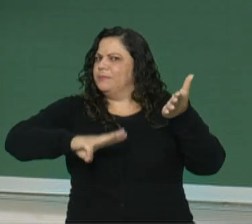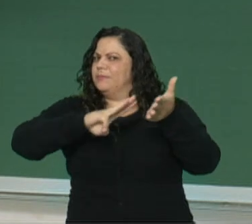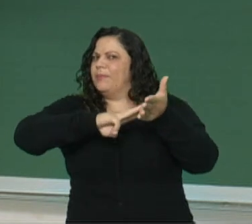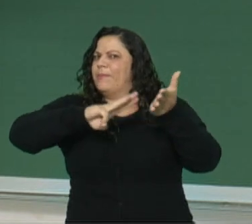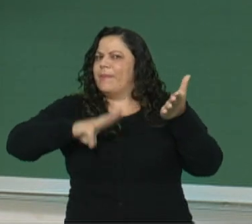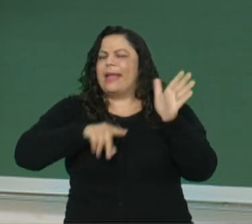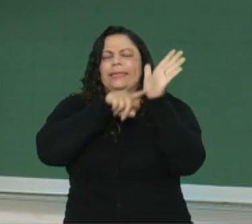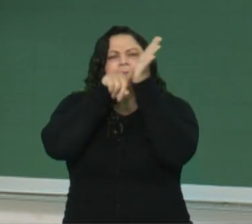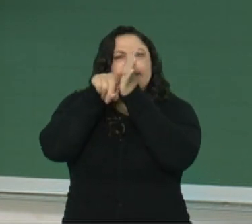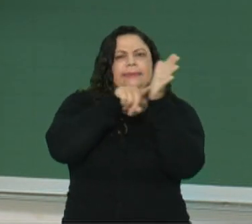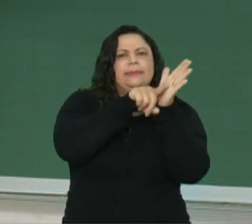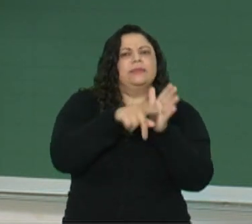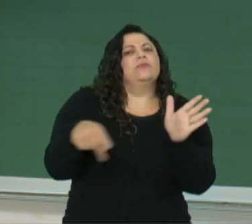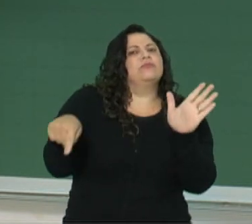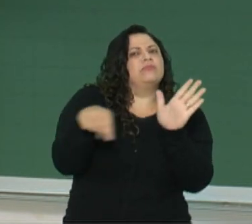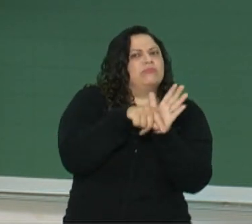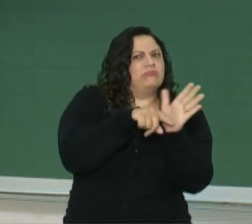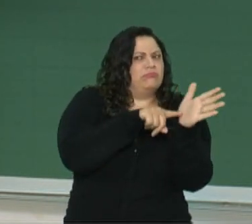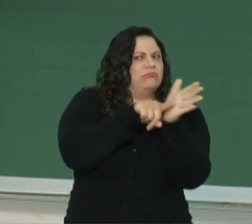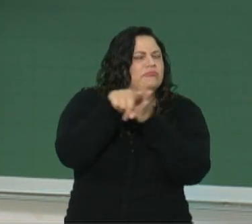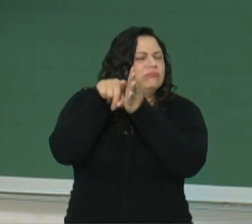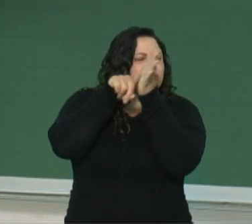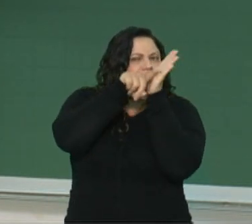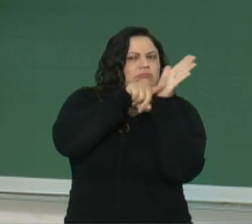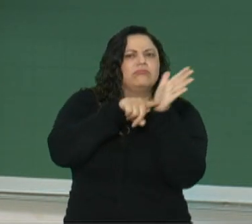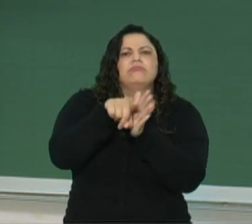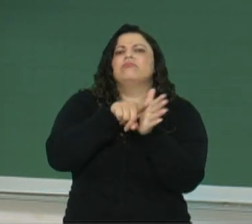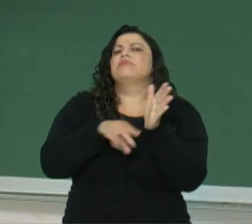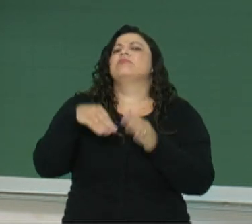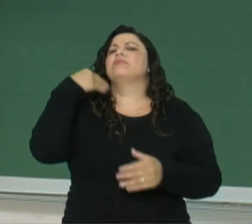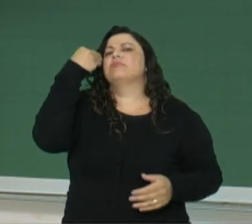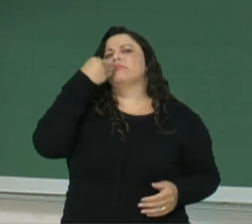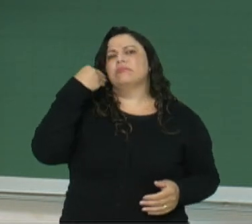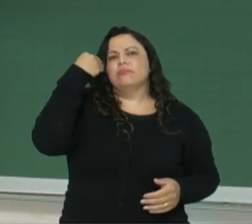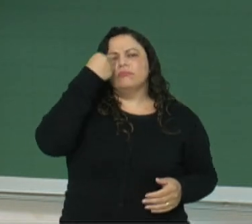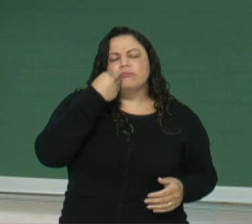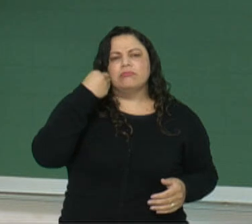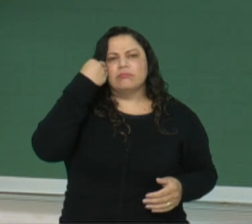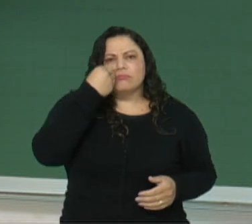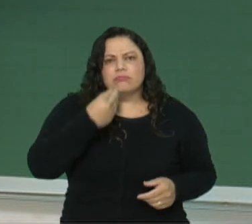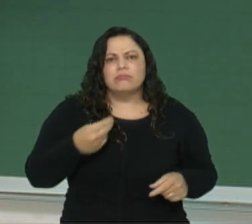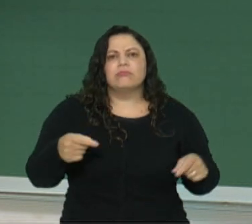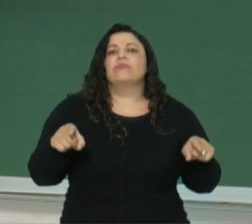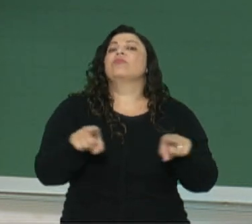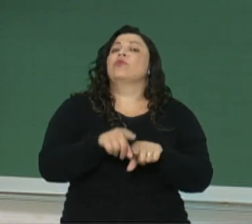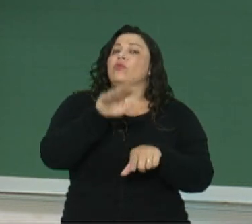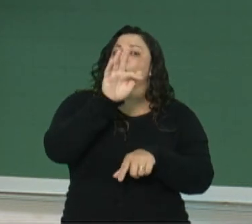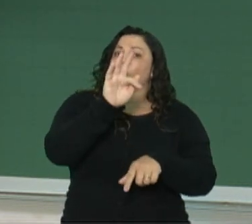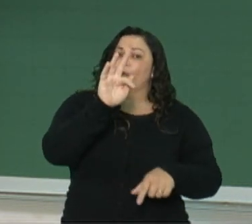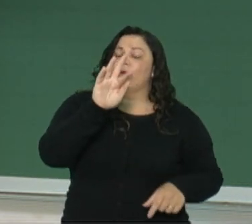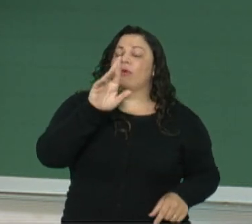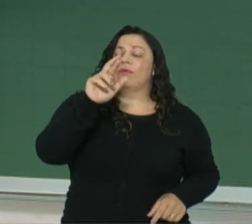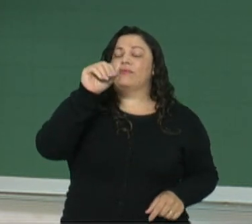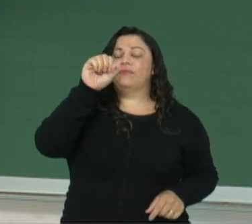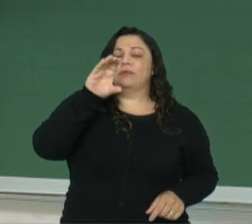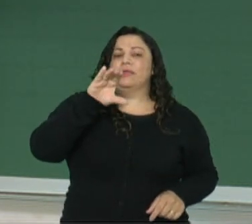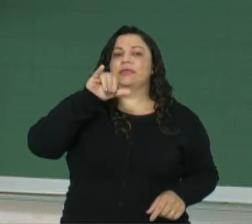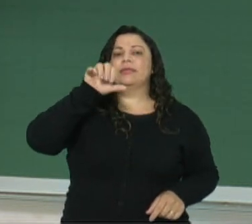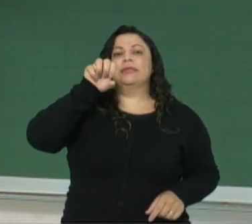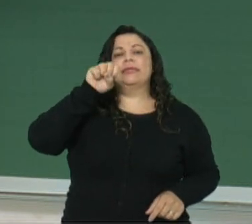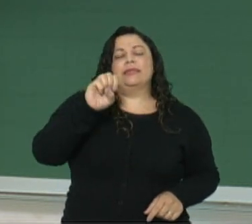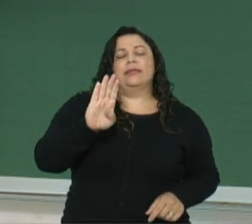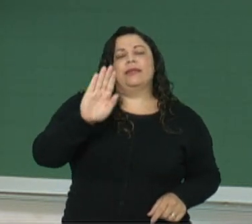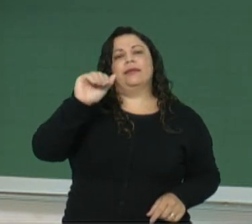coisa científica de fazer a experimentação, foi o Francis Bacon, né? De